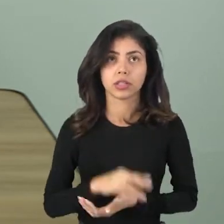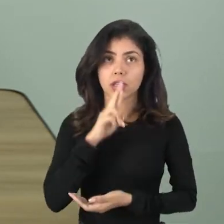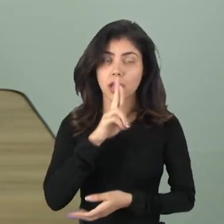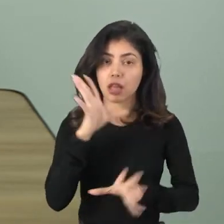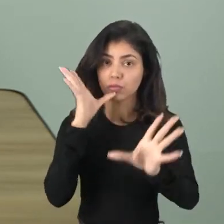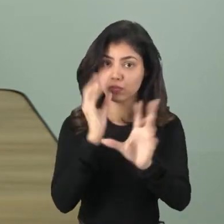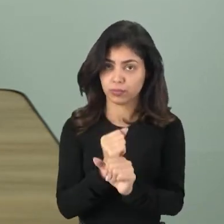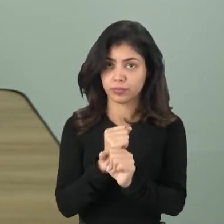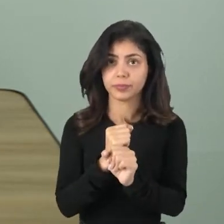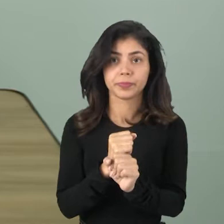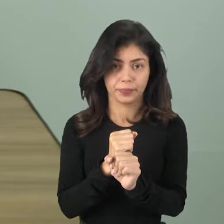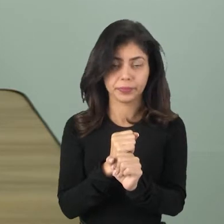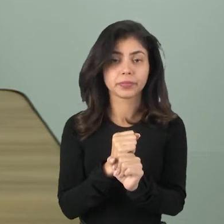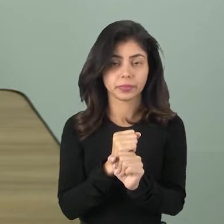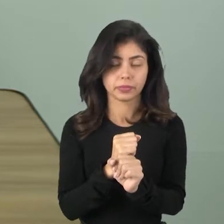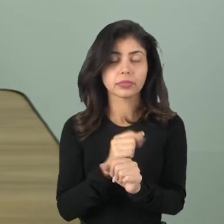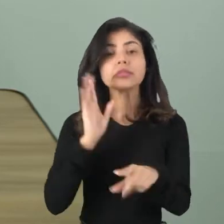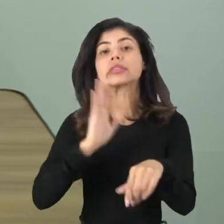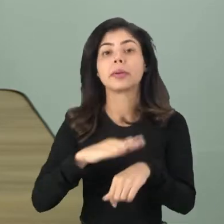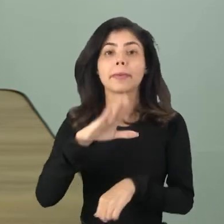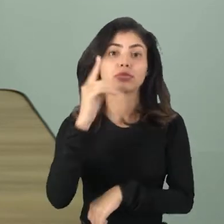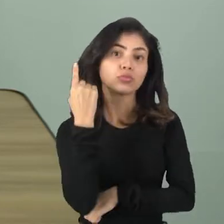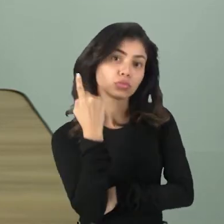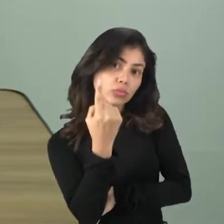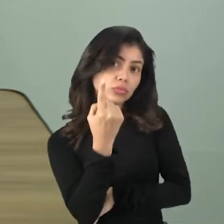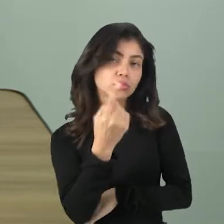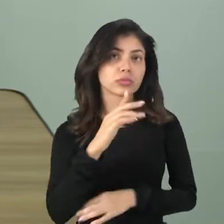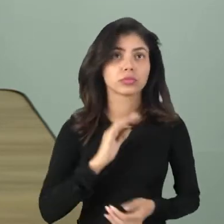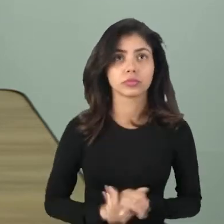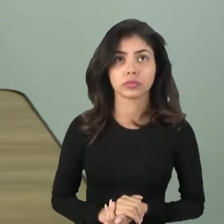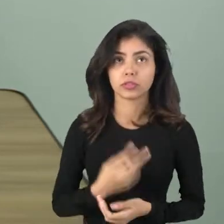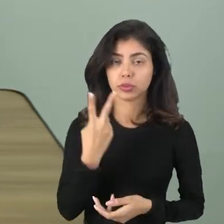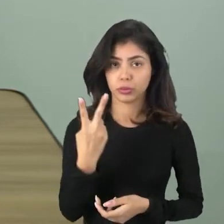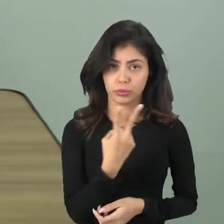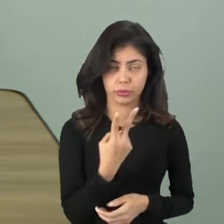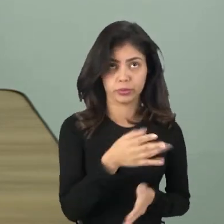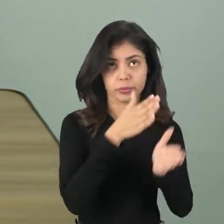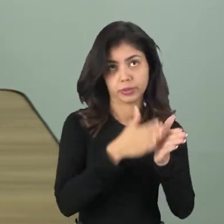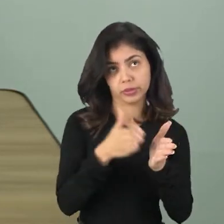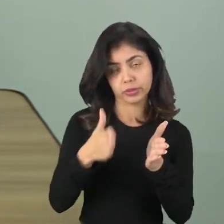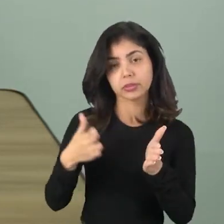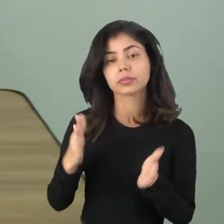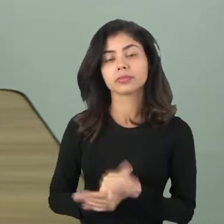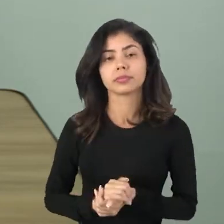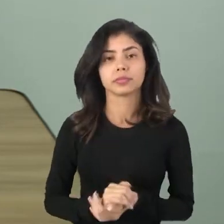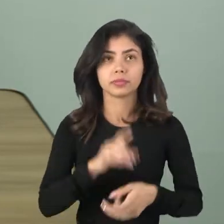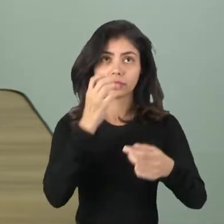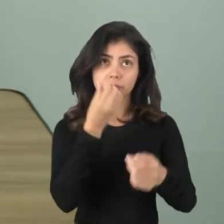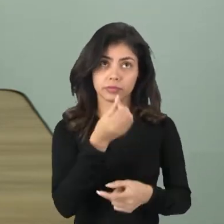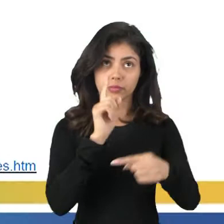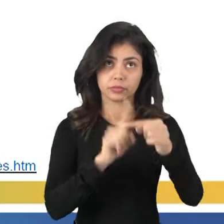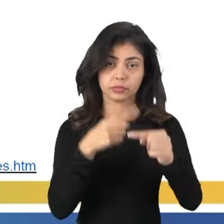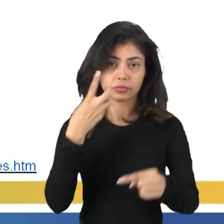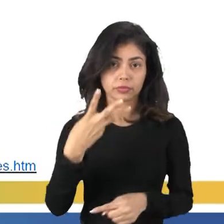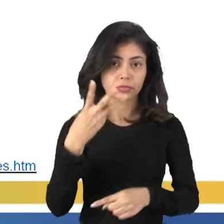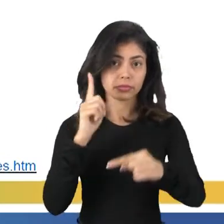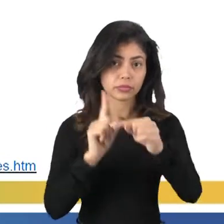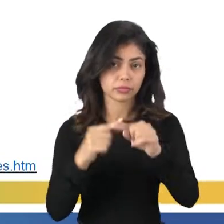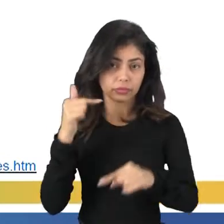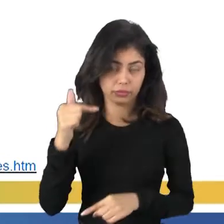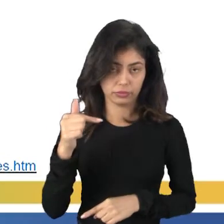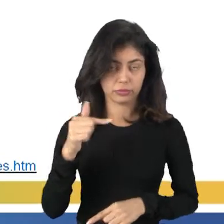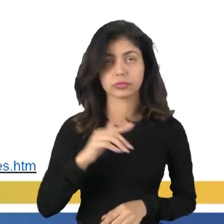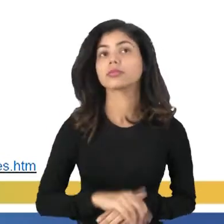operação da adição nós temos mais de uma nós temos mais de duas parcelas nós temos aí 6 +